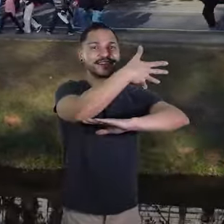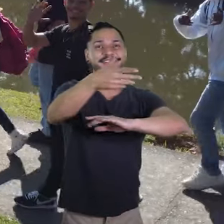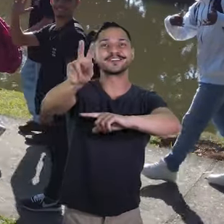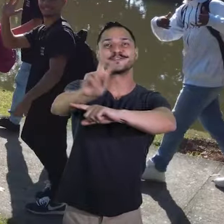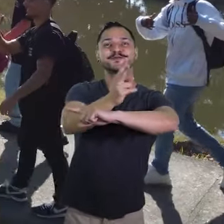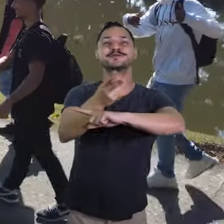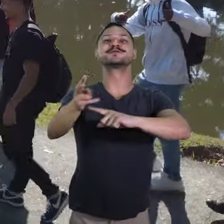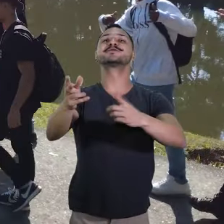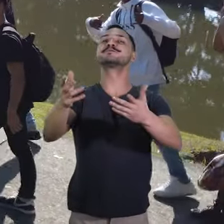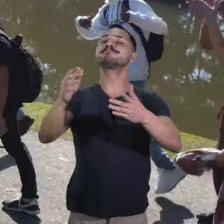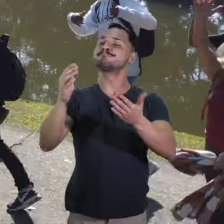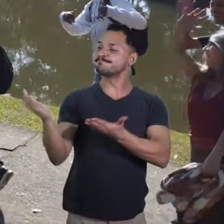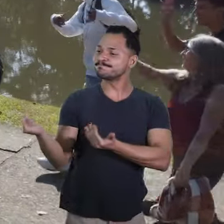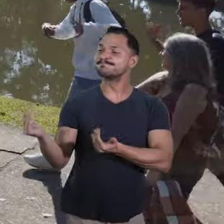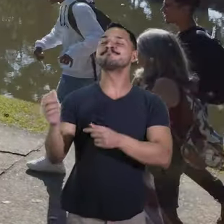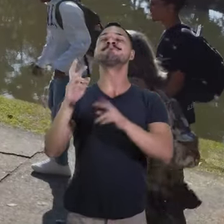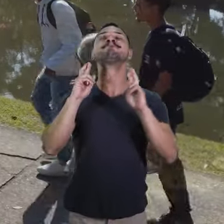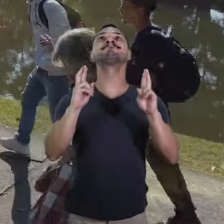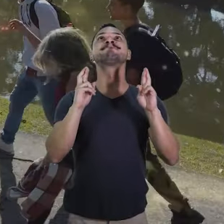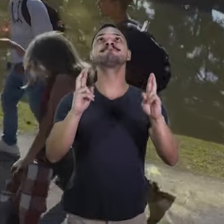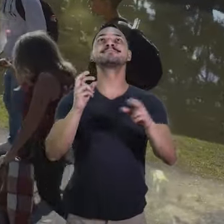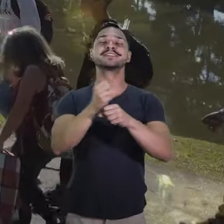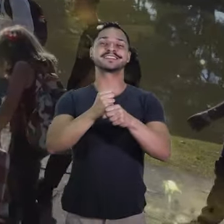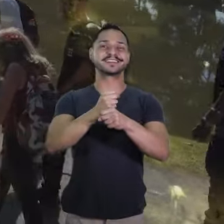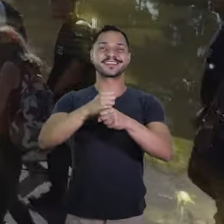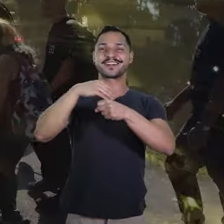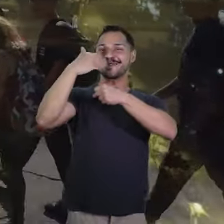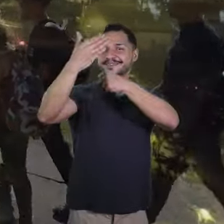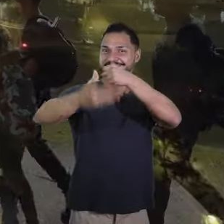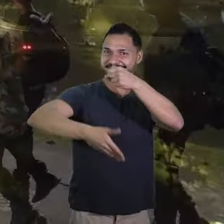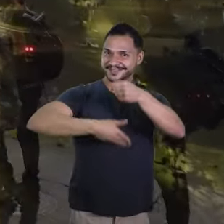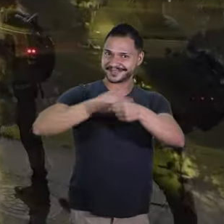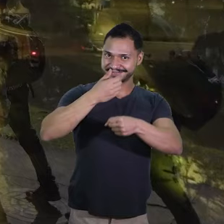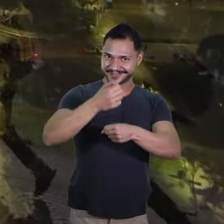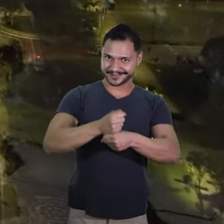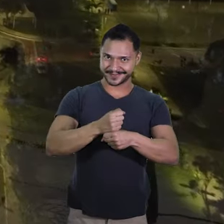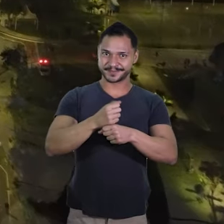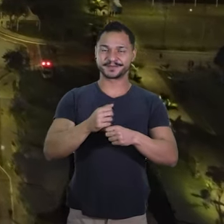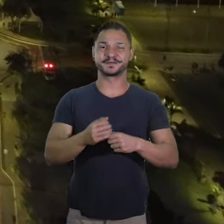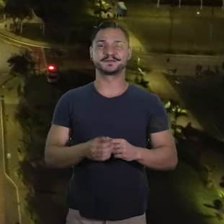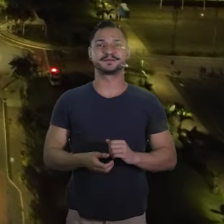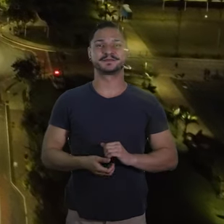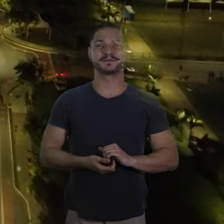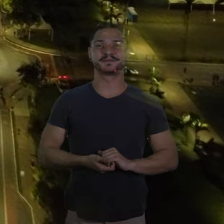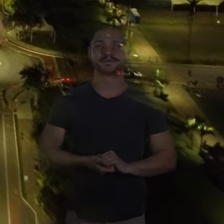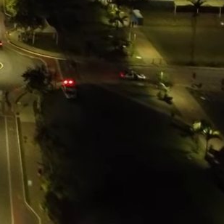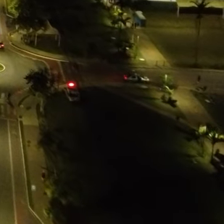Florestal e de Rio Paranaíba, para esses jovens que a gente espera que estejam aqui nos próximos anos.